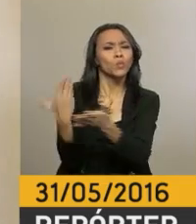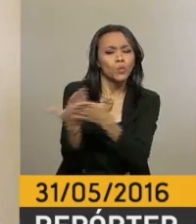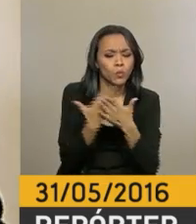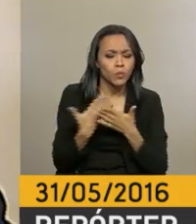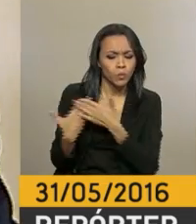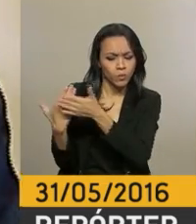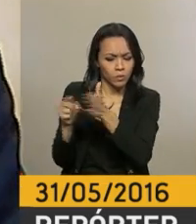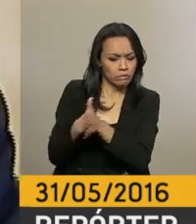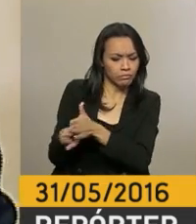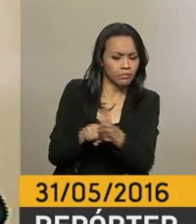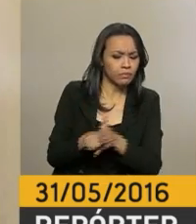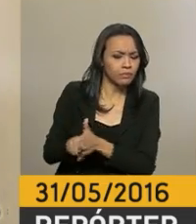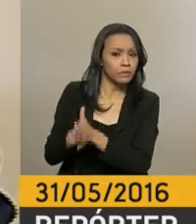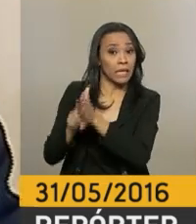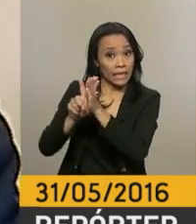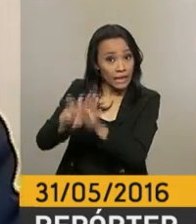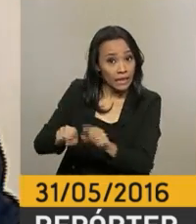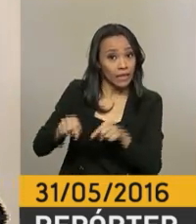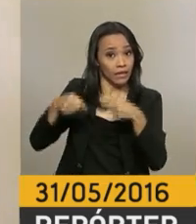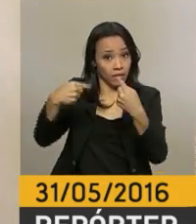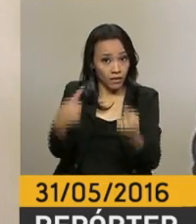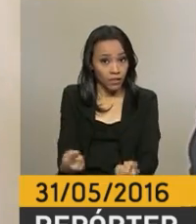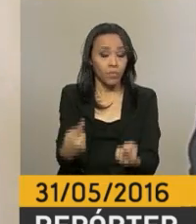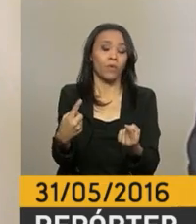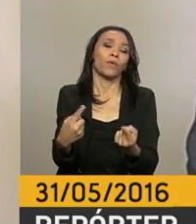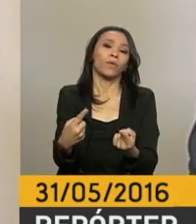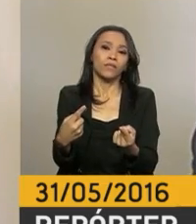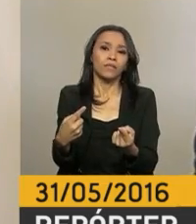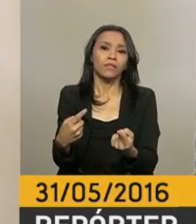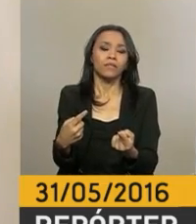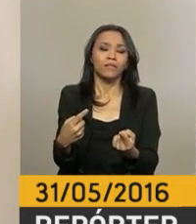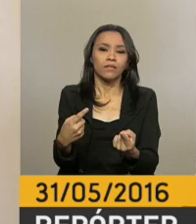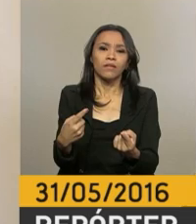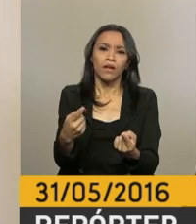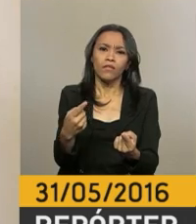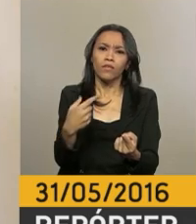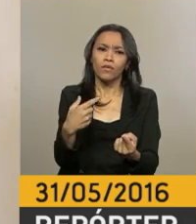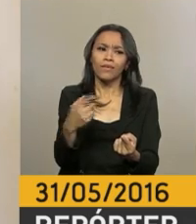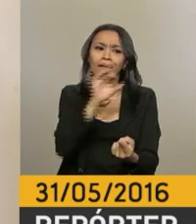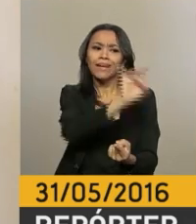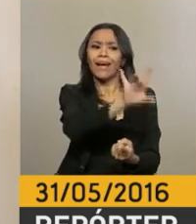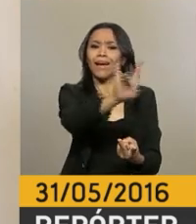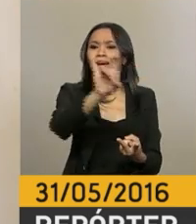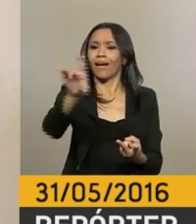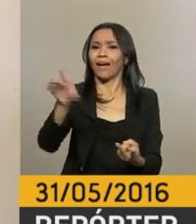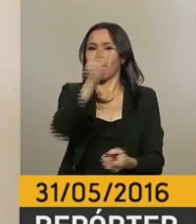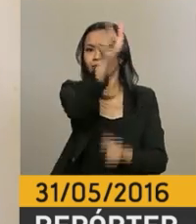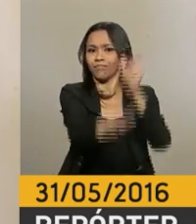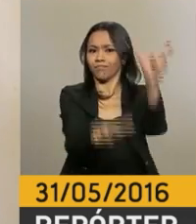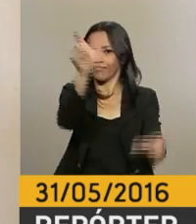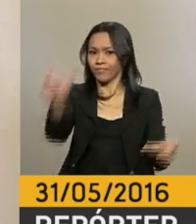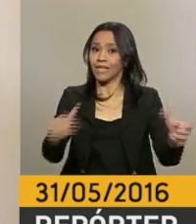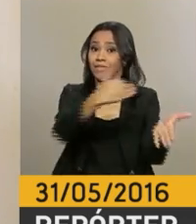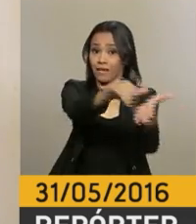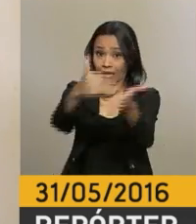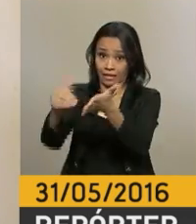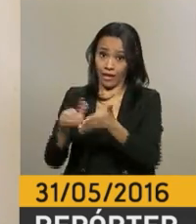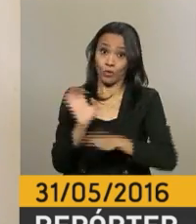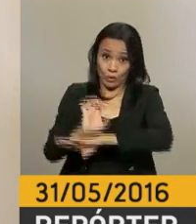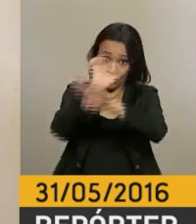estudo depois nós vamos replicar e pedir, e eu, obviamente cada um dos secretários, cada um dos estados tem